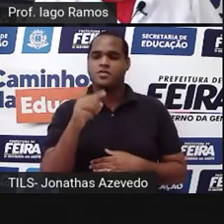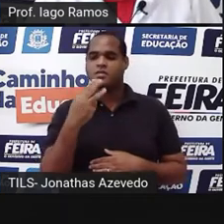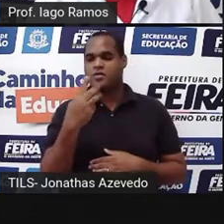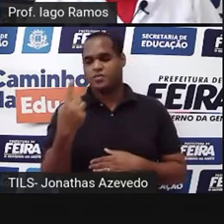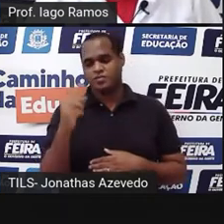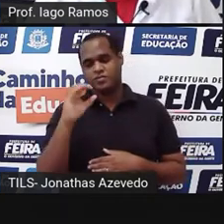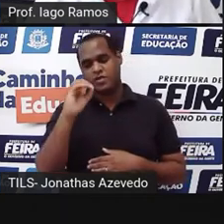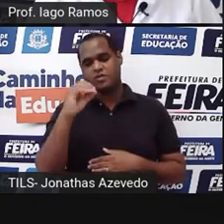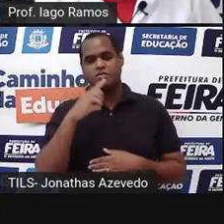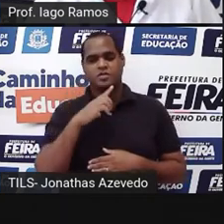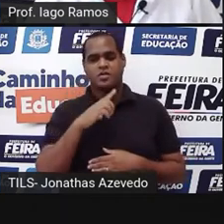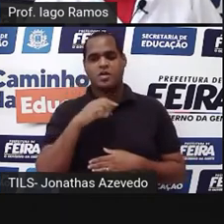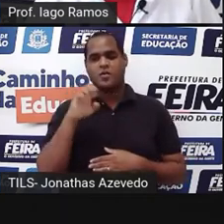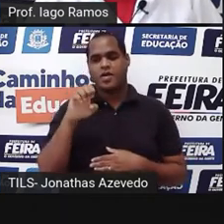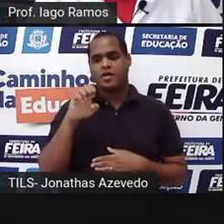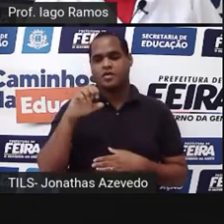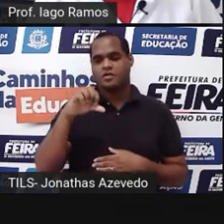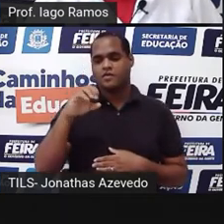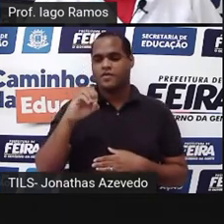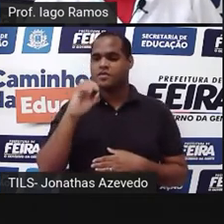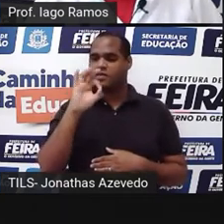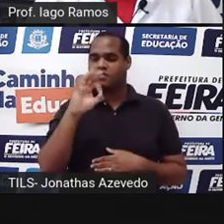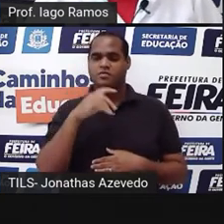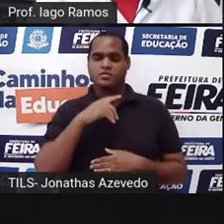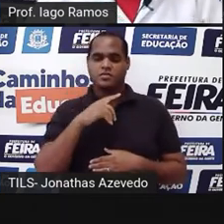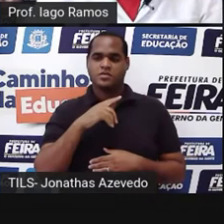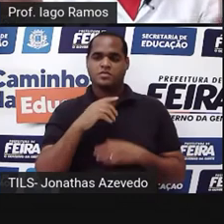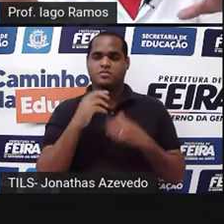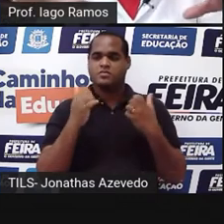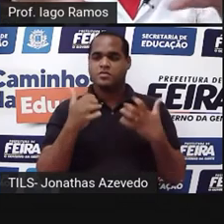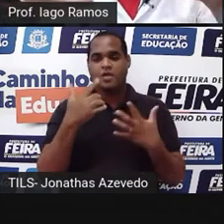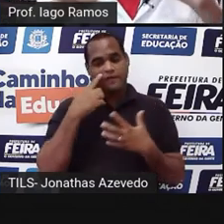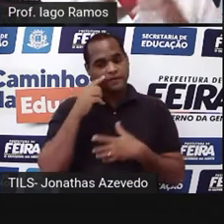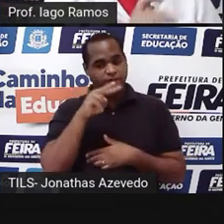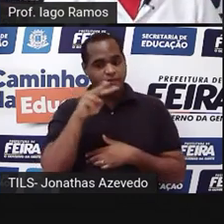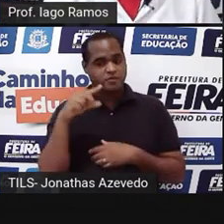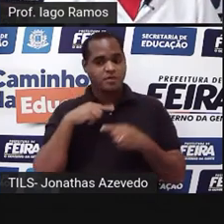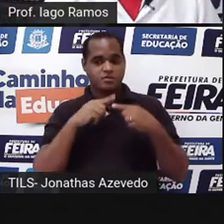56,31 graus. No E, 90 graus. Agora,